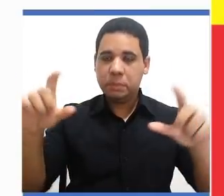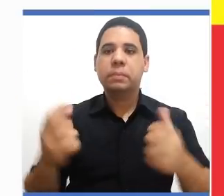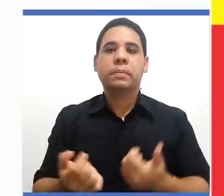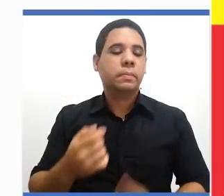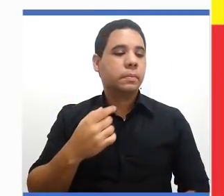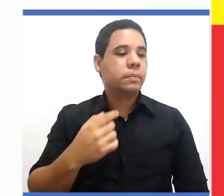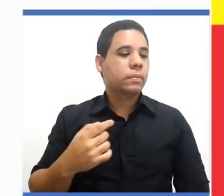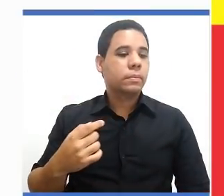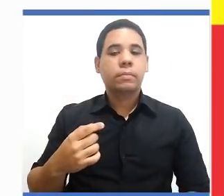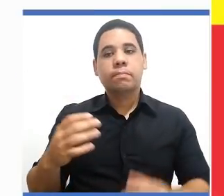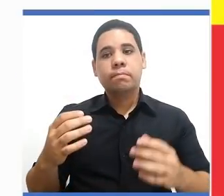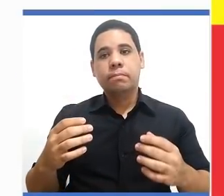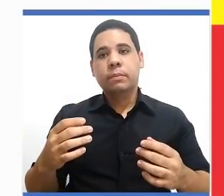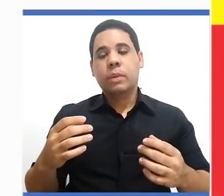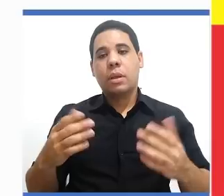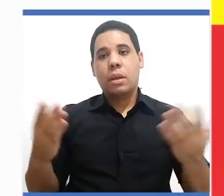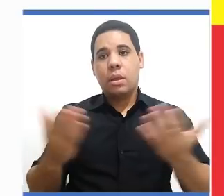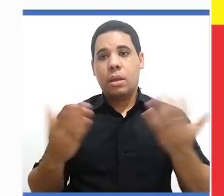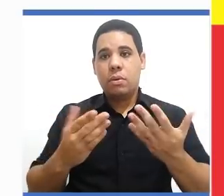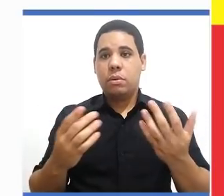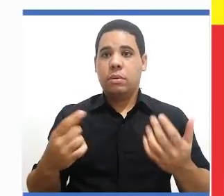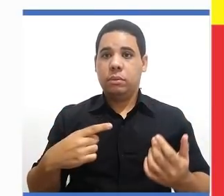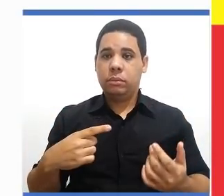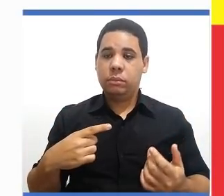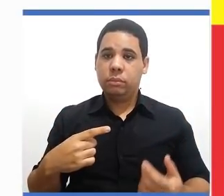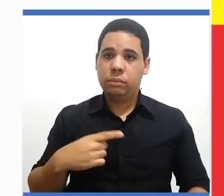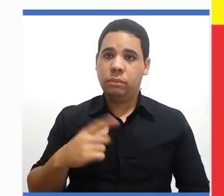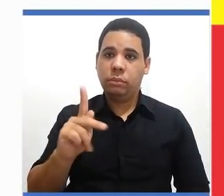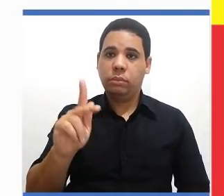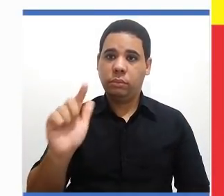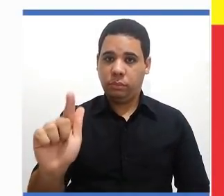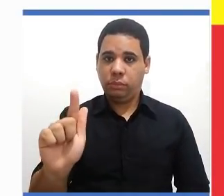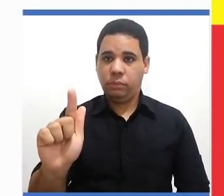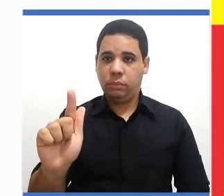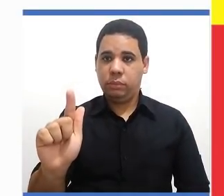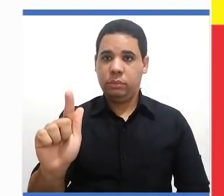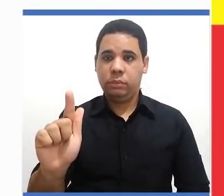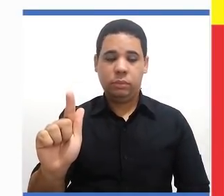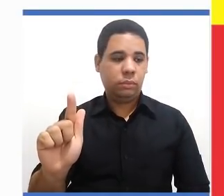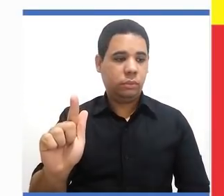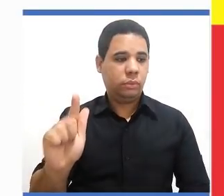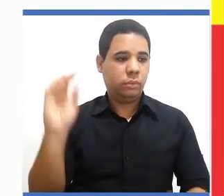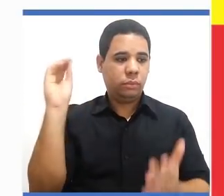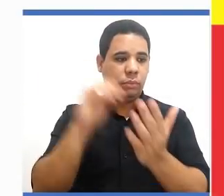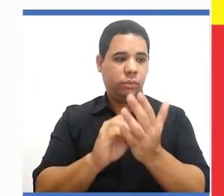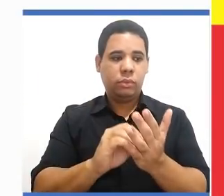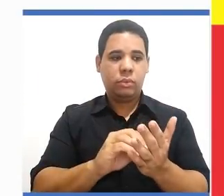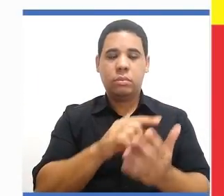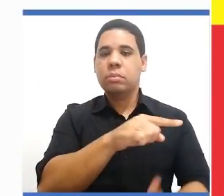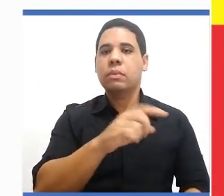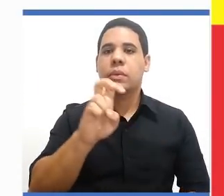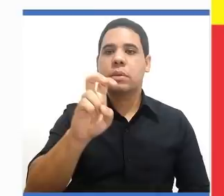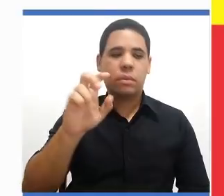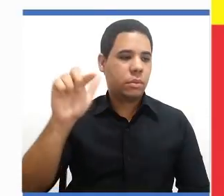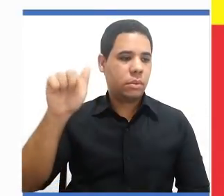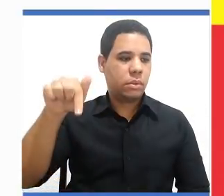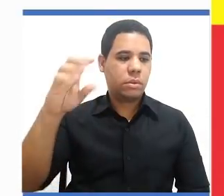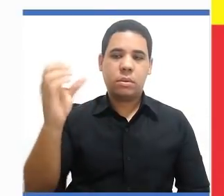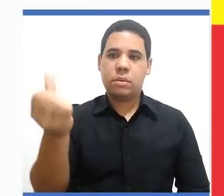grama, decigrama, centigrama, miligrama. Perfeito. Agora estou onde? Estou em quilo. Então, bota a informação